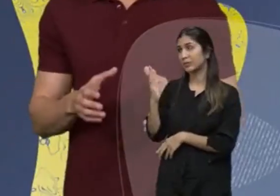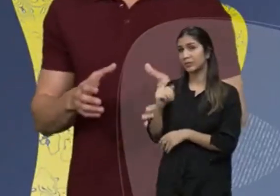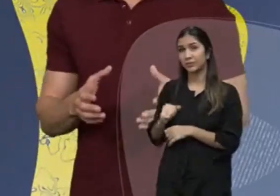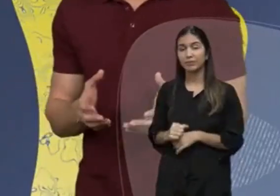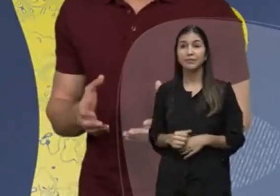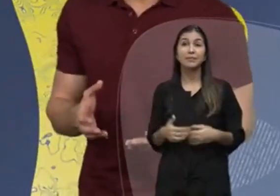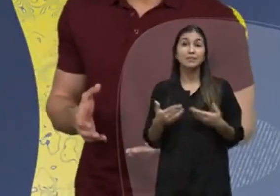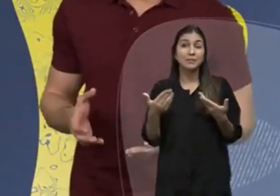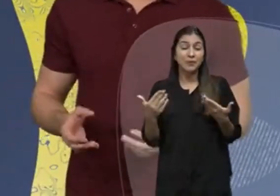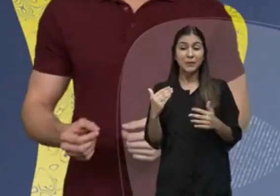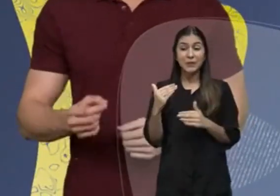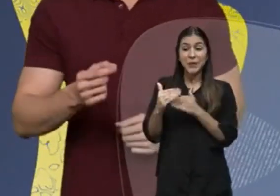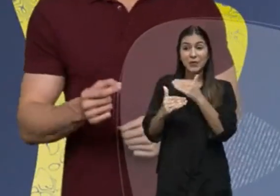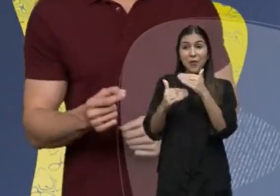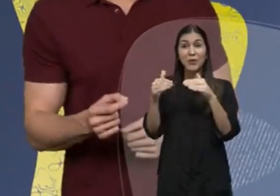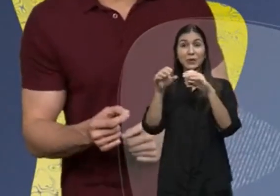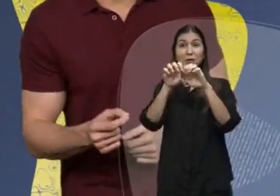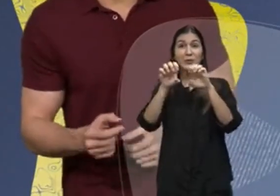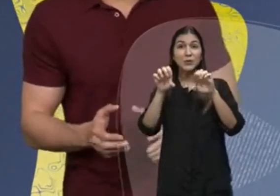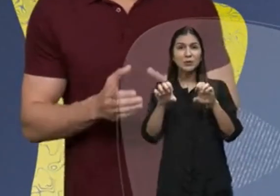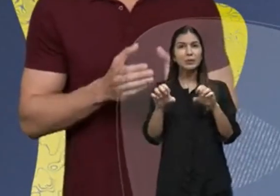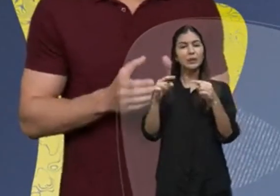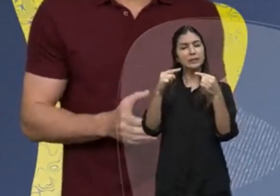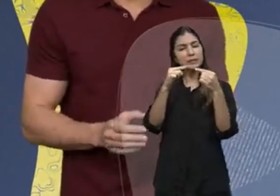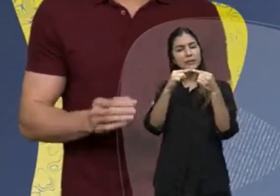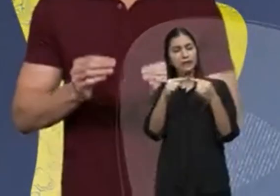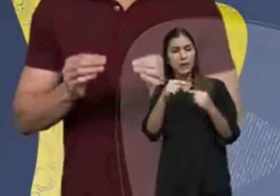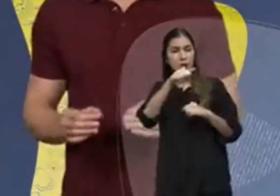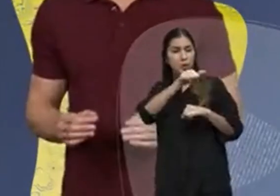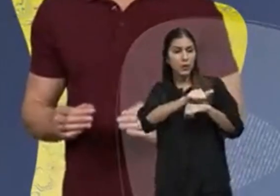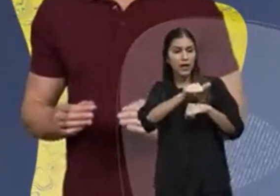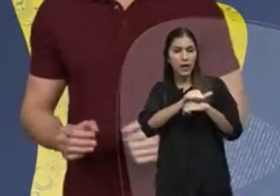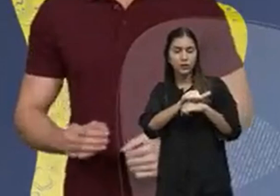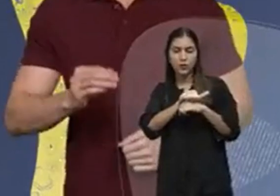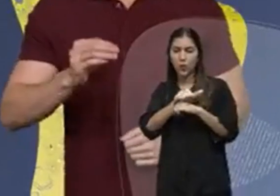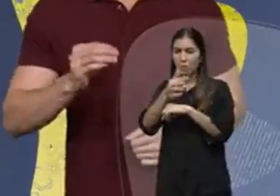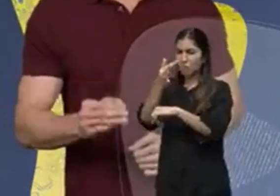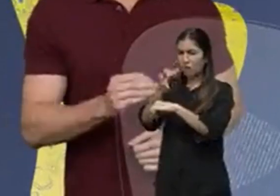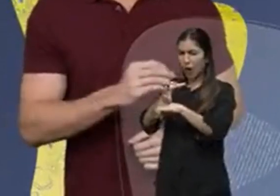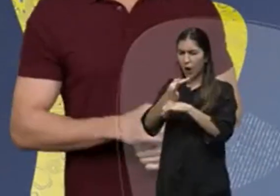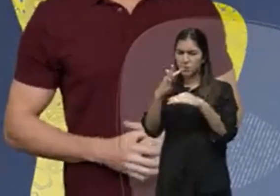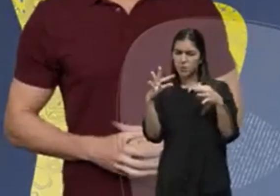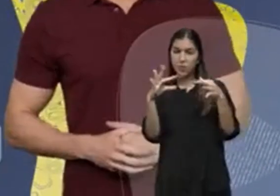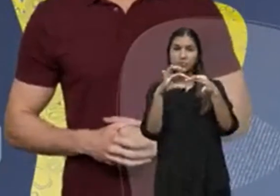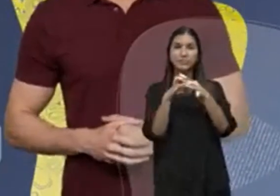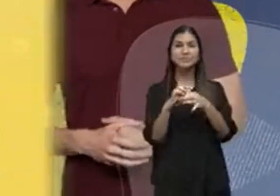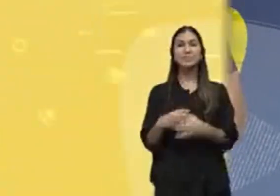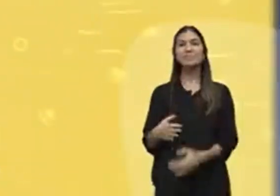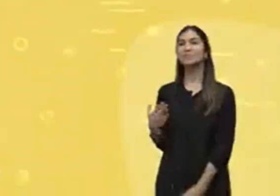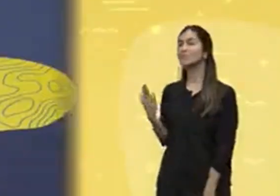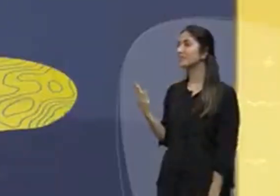conta disso, foi desenvolvida uma estrutura que combinava concreto e aço, o concreto armado.